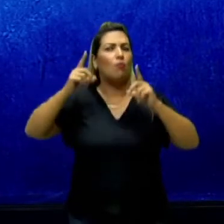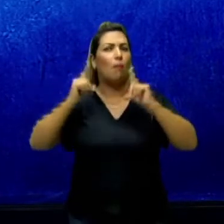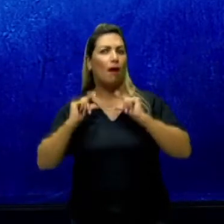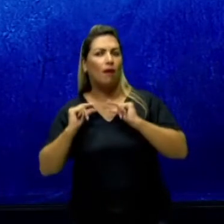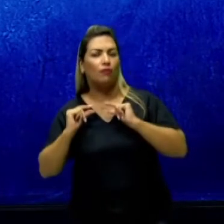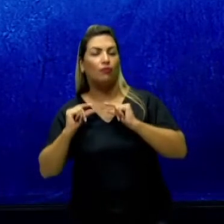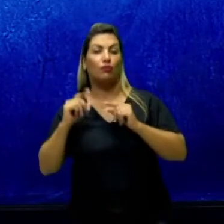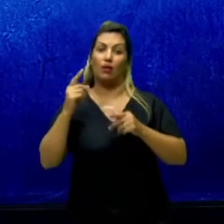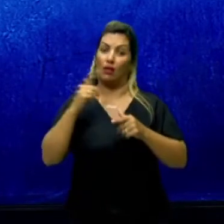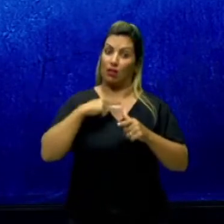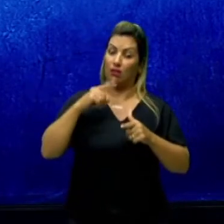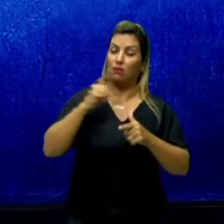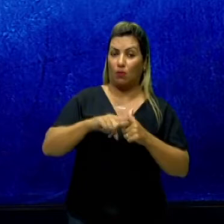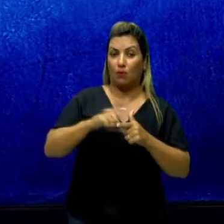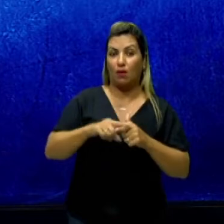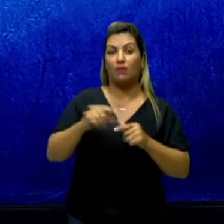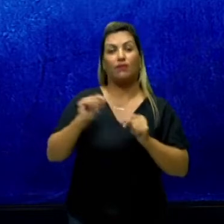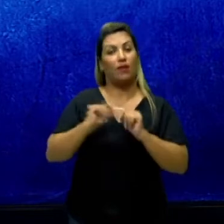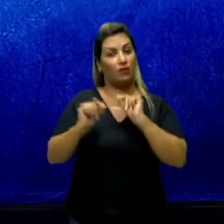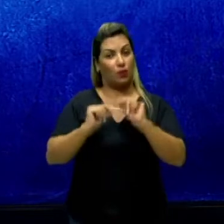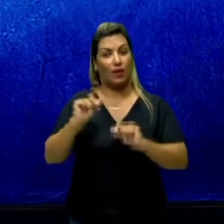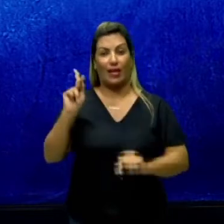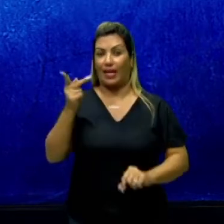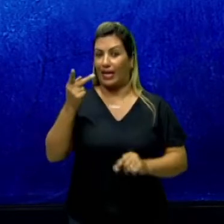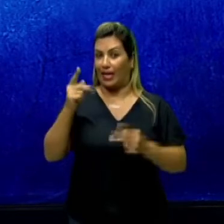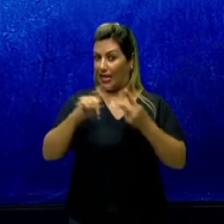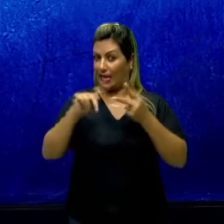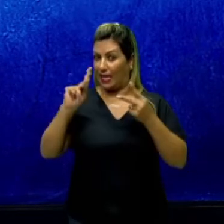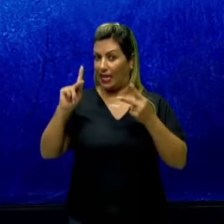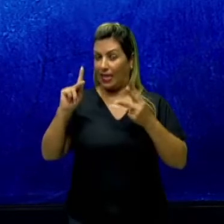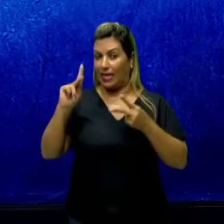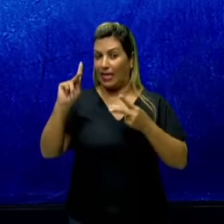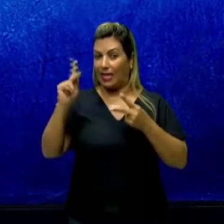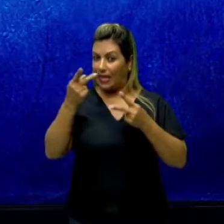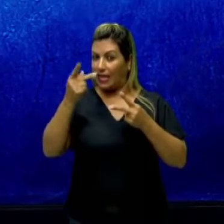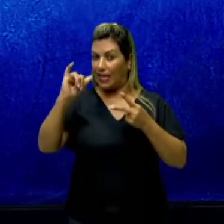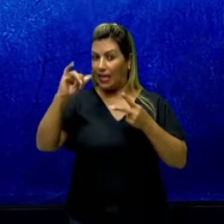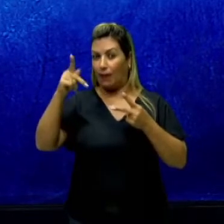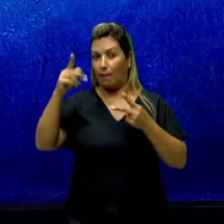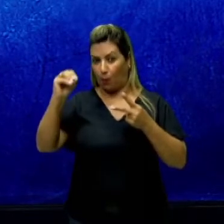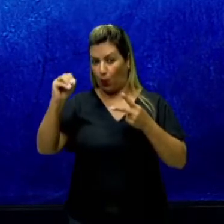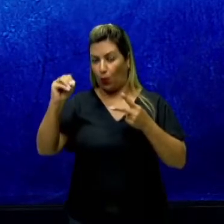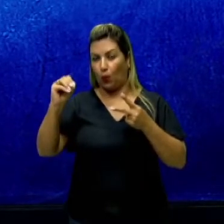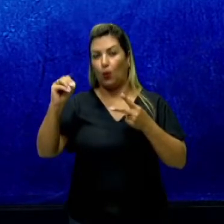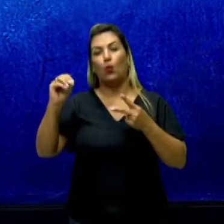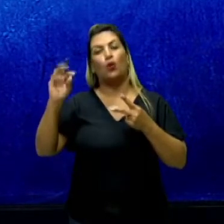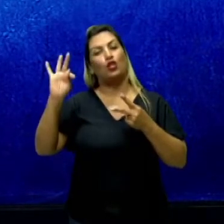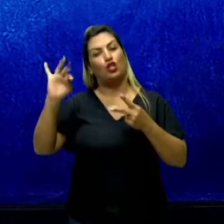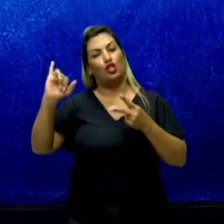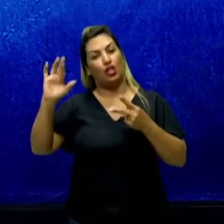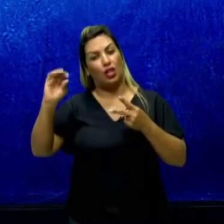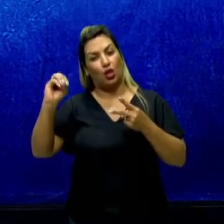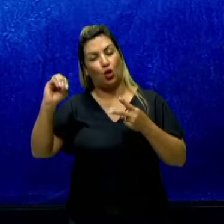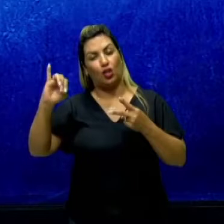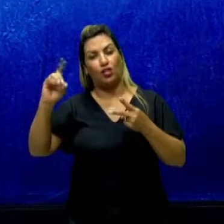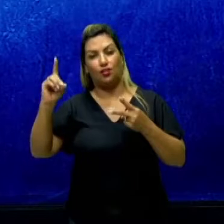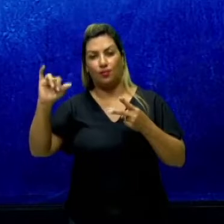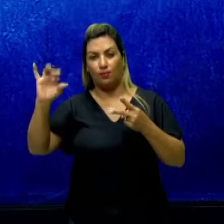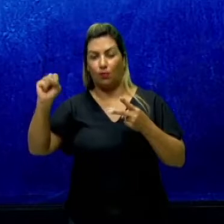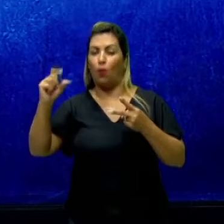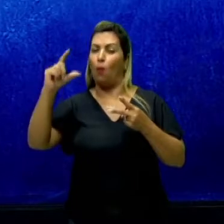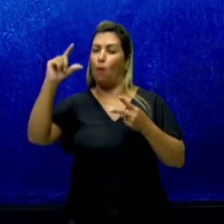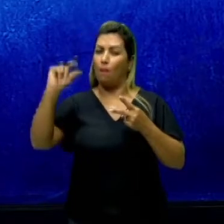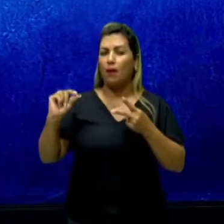e esses baixos níveis promovem o hipotireoidismo. Hipo significa pouco ou